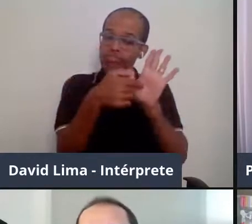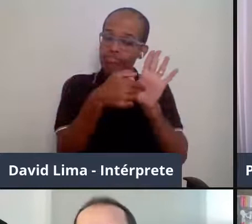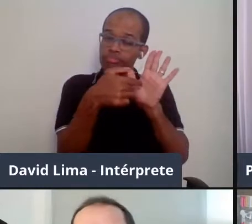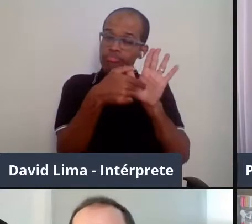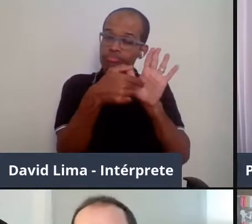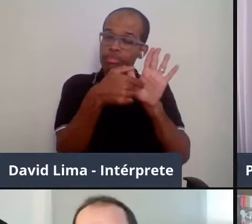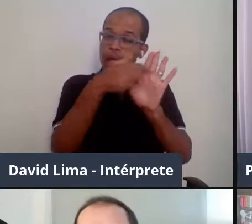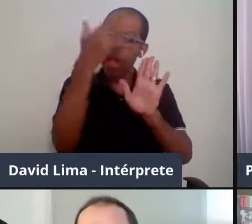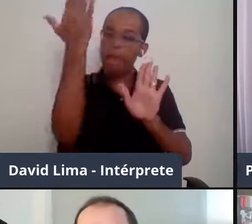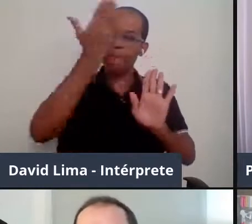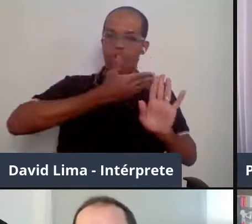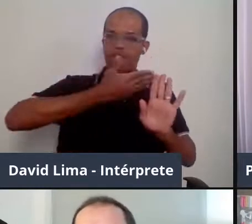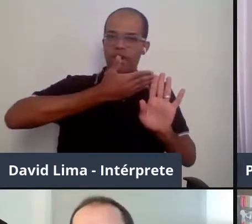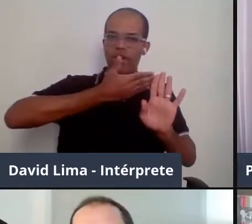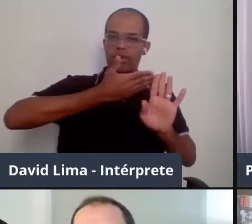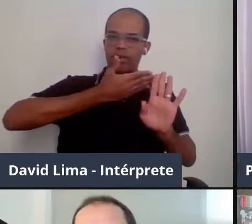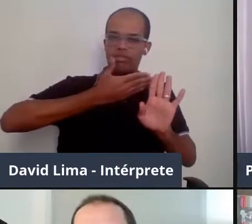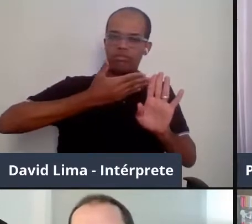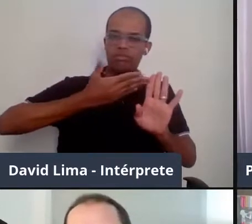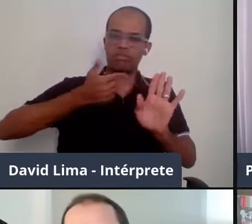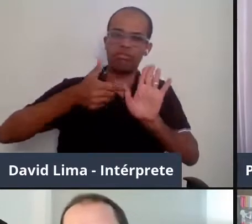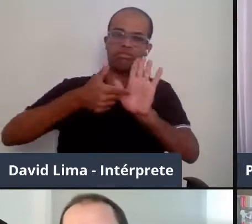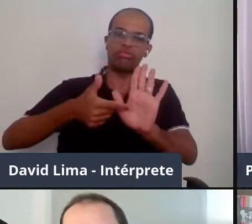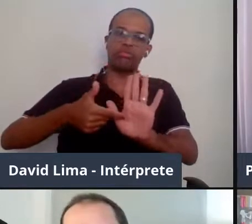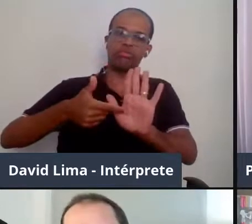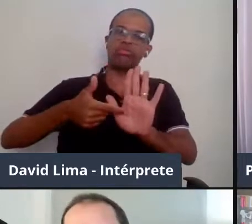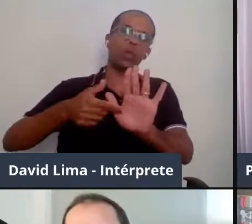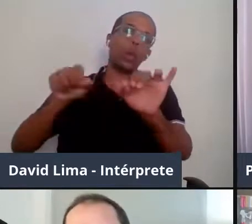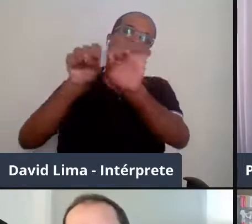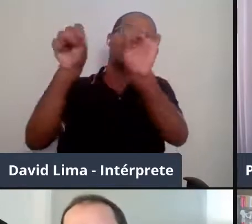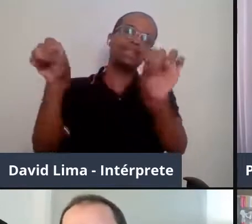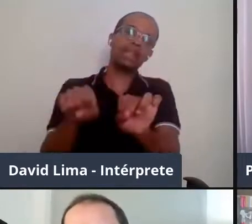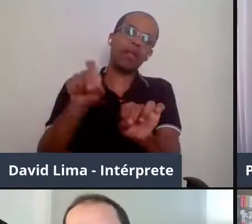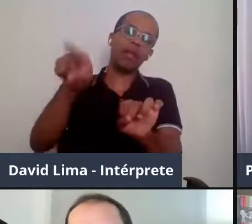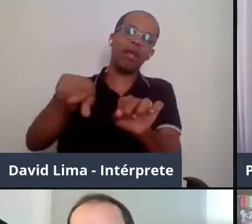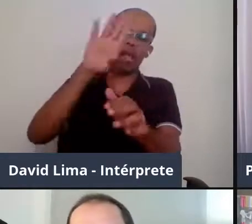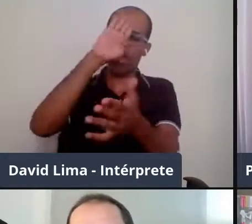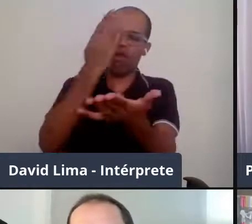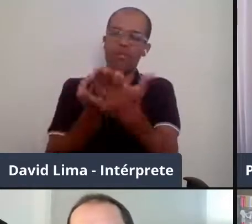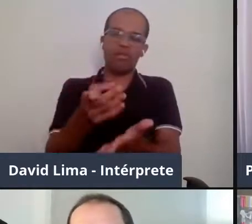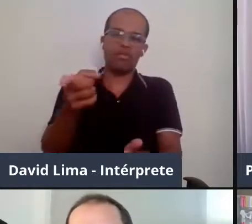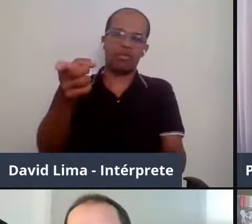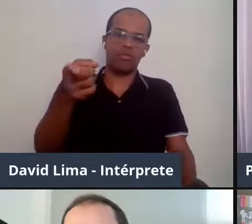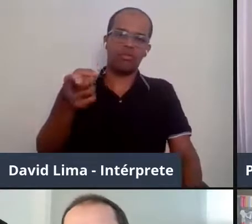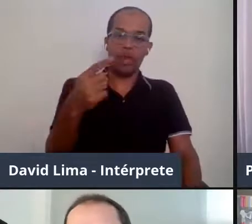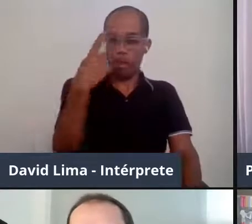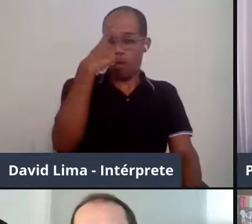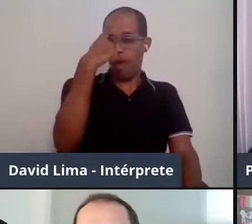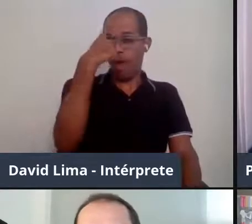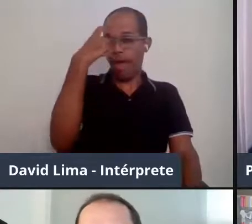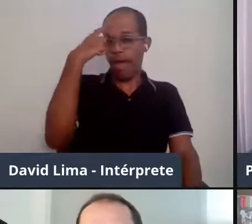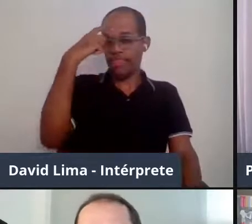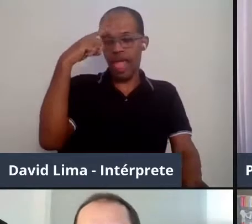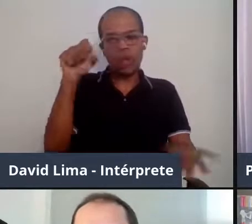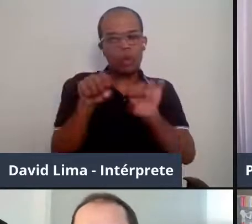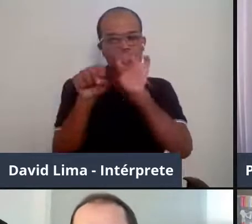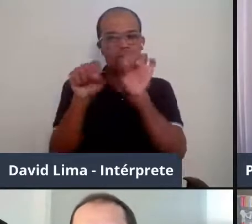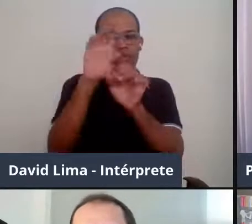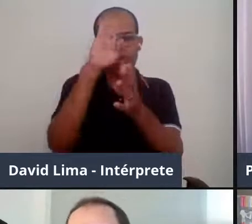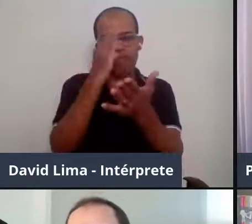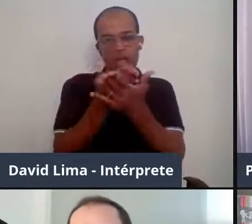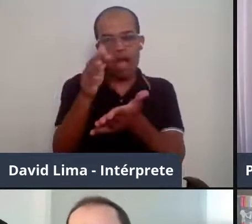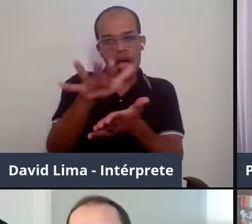operacionaliza o sistema social chamado confiança. Essa ideia do sistema da confiança enquanto